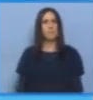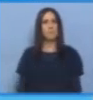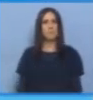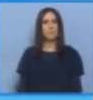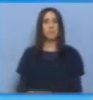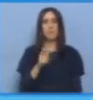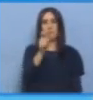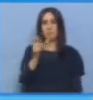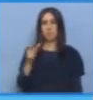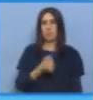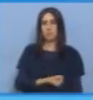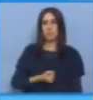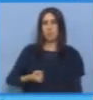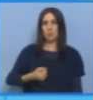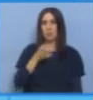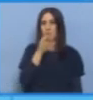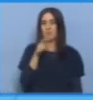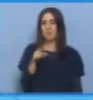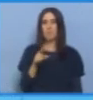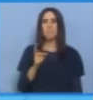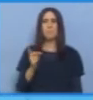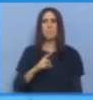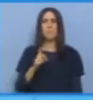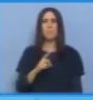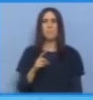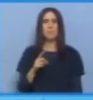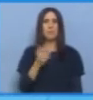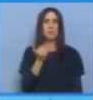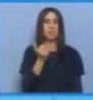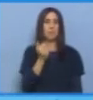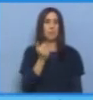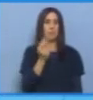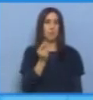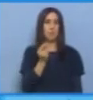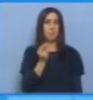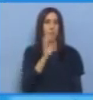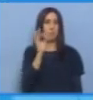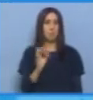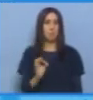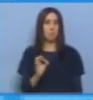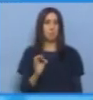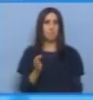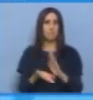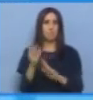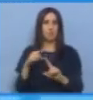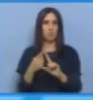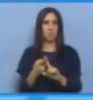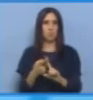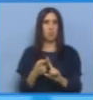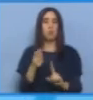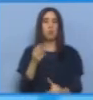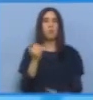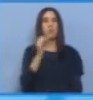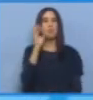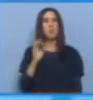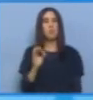pessoas desempregadas, muitas vezes, estes são 3% no universo das partidas deste ano. São apenas 3%. No entanto,